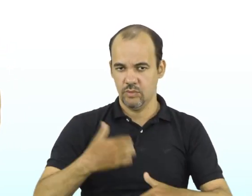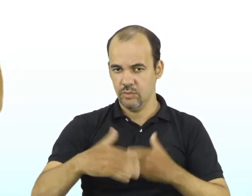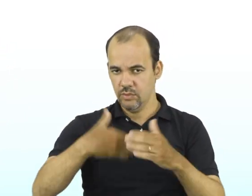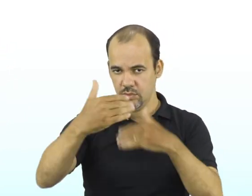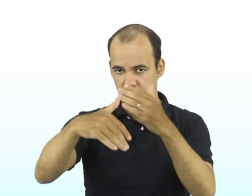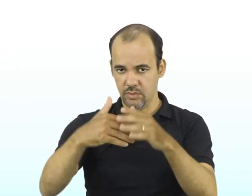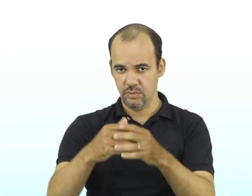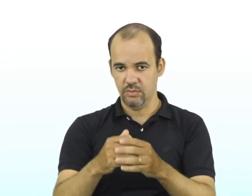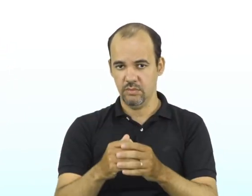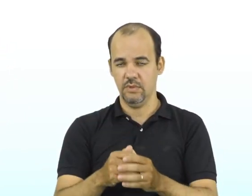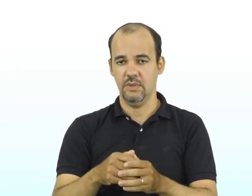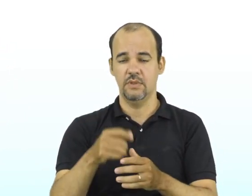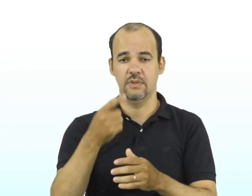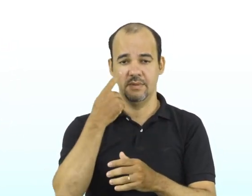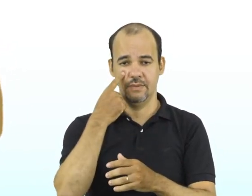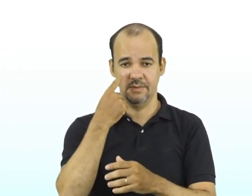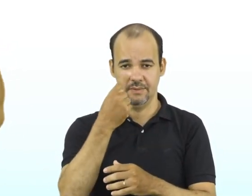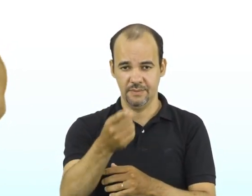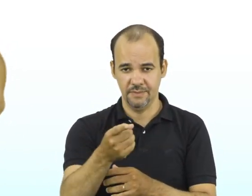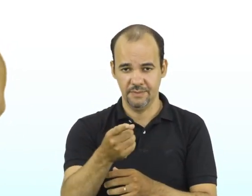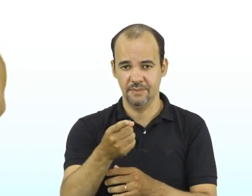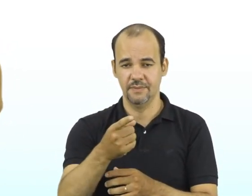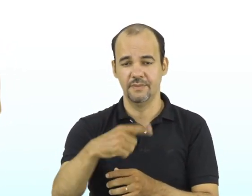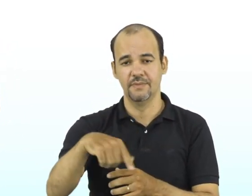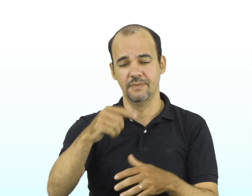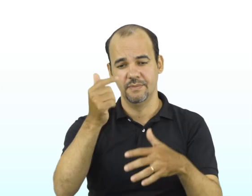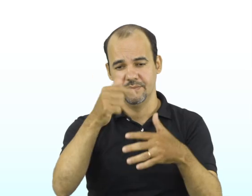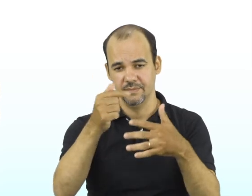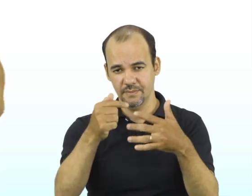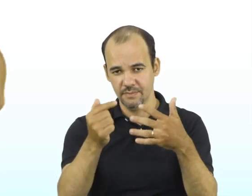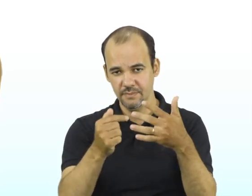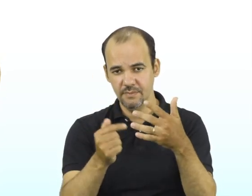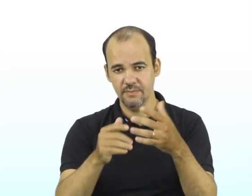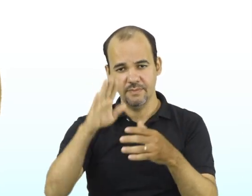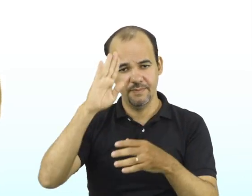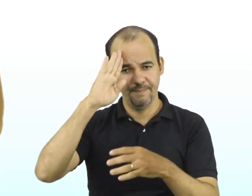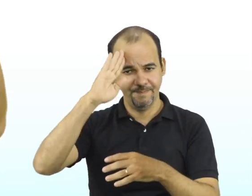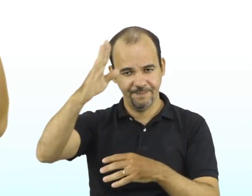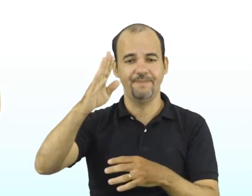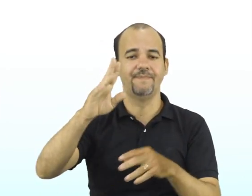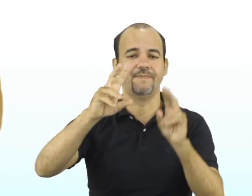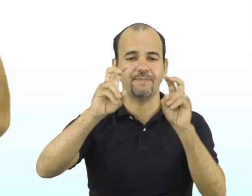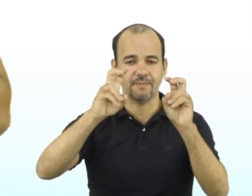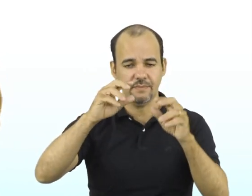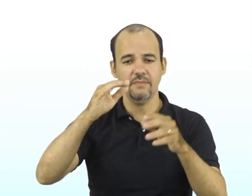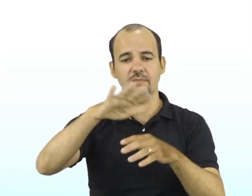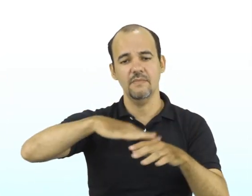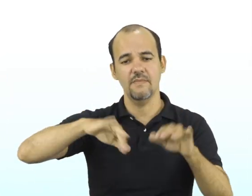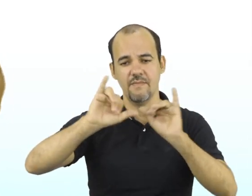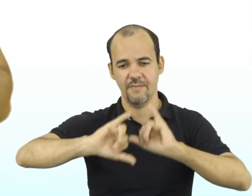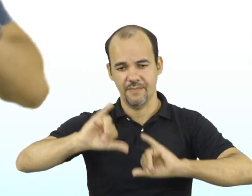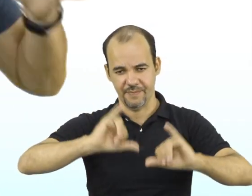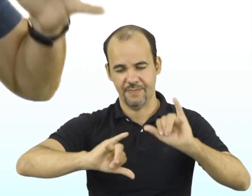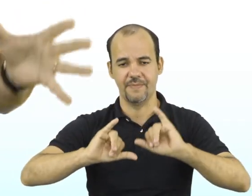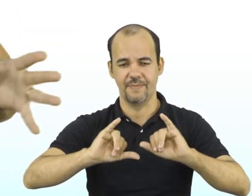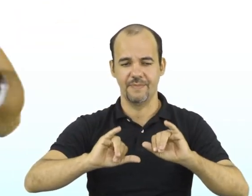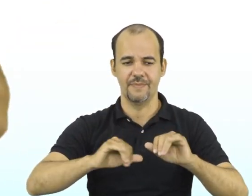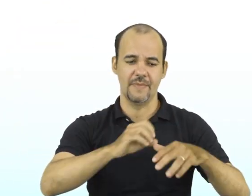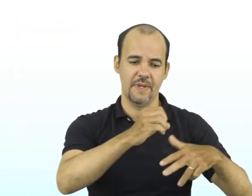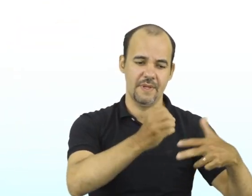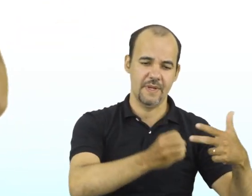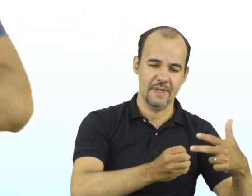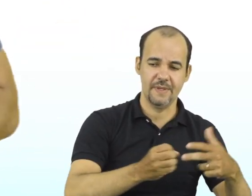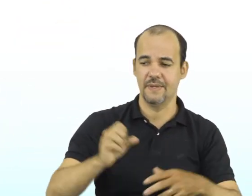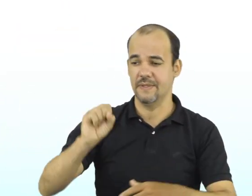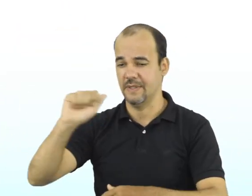nível. Volto e friso a vocês com os principais assuntos que estarão na prova do Enem e SSA. Sem mais delongas,